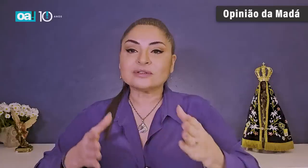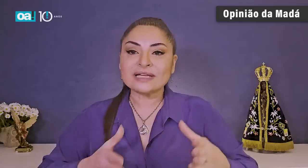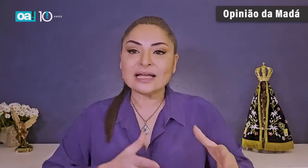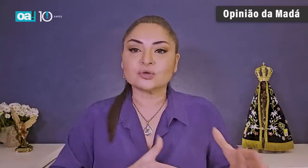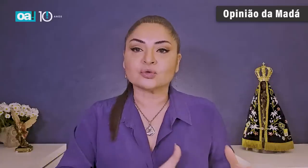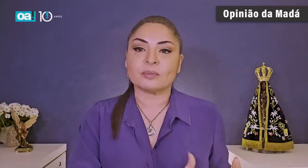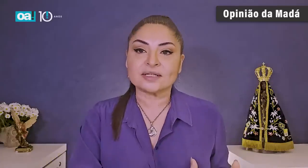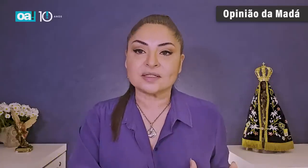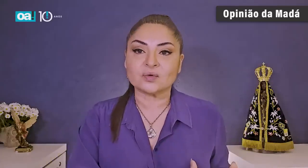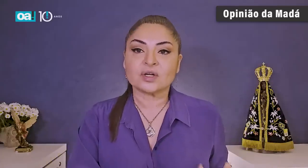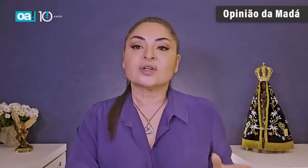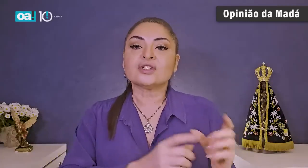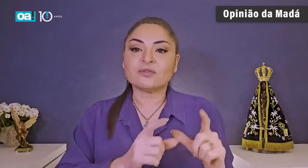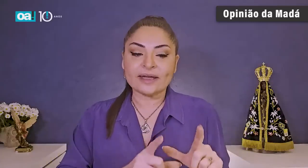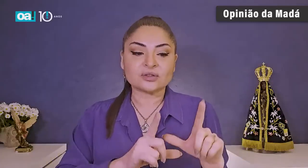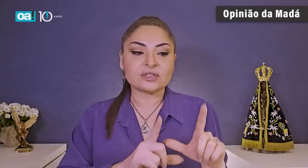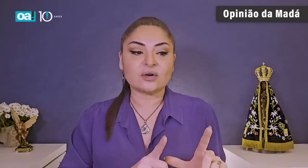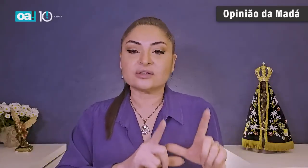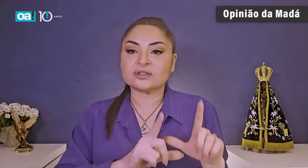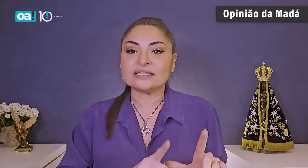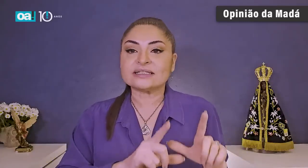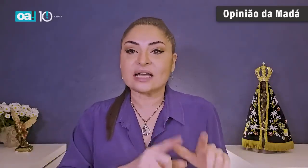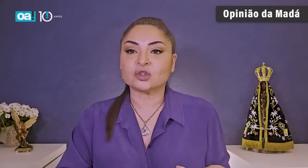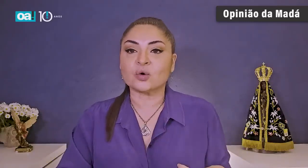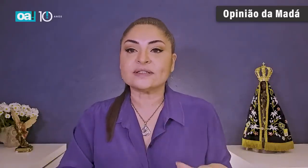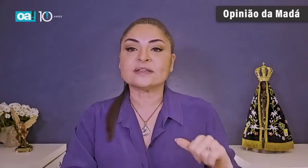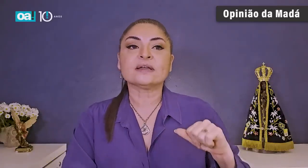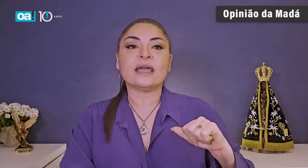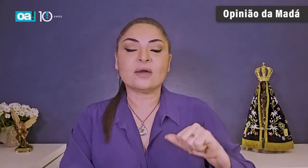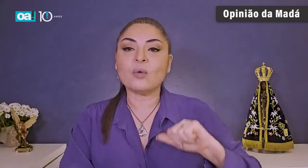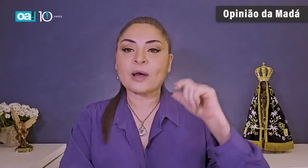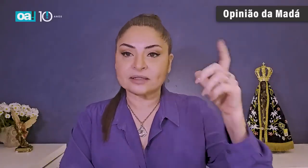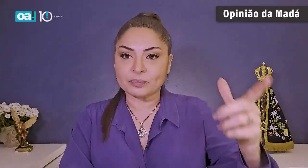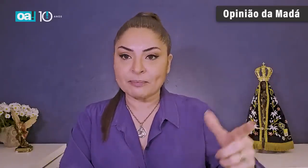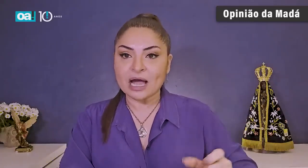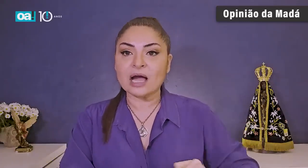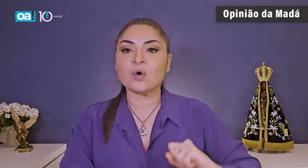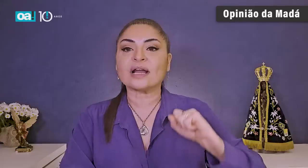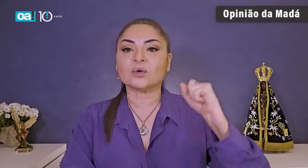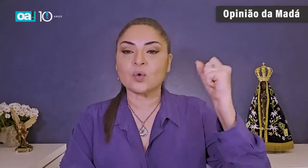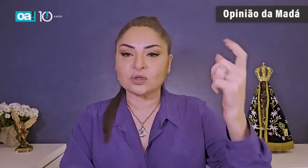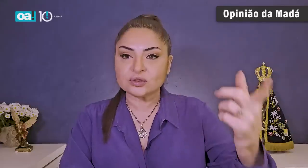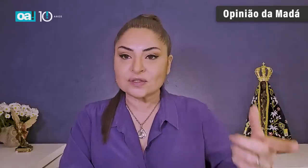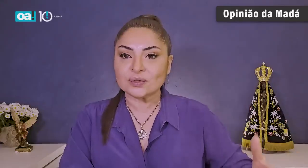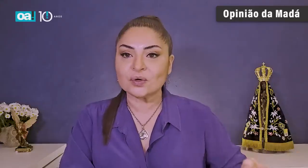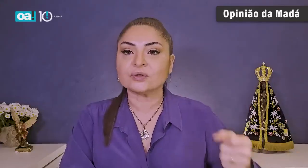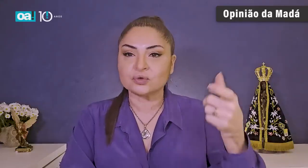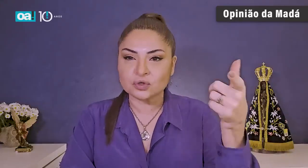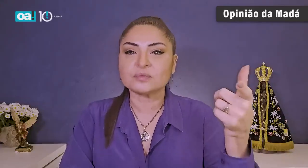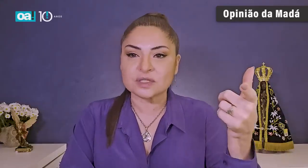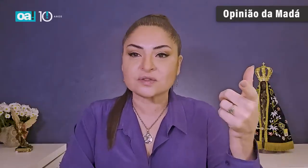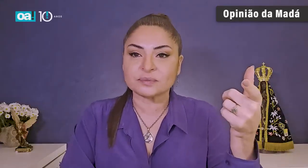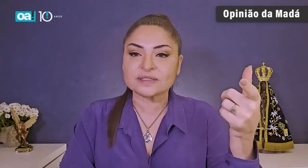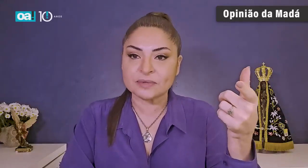Foram montados no Brasil diversos negócios desses cartões, ou cartão pré-pago, ou cartão com conta no exterior,